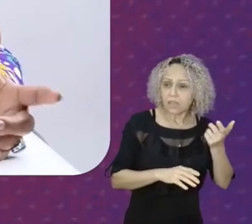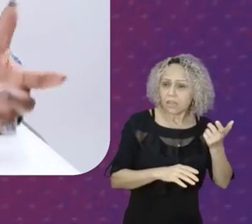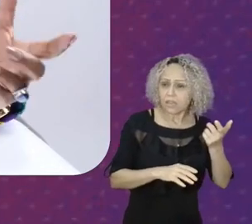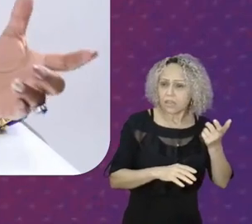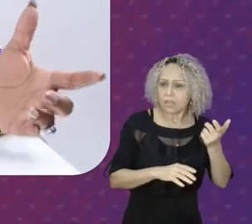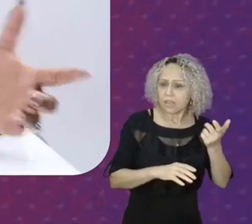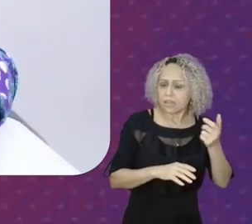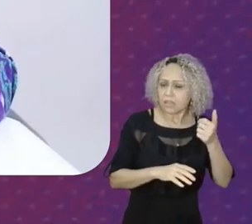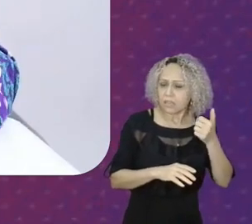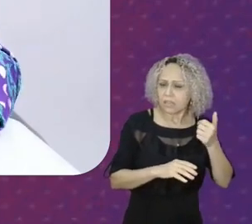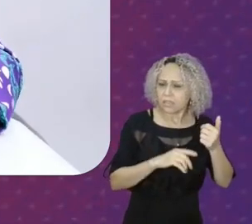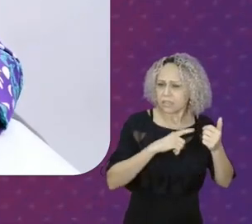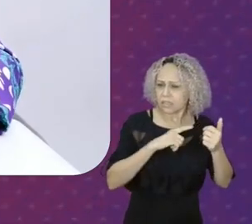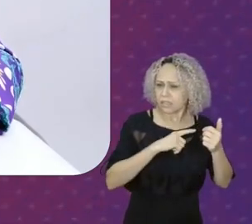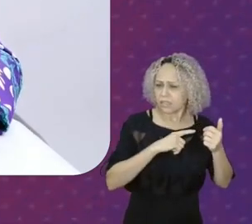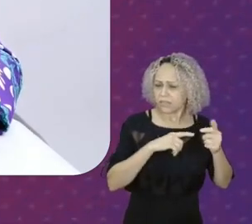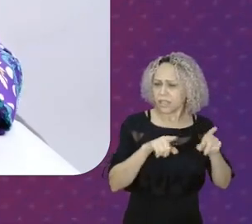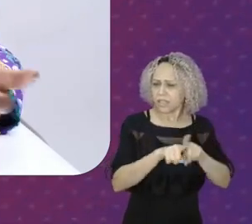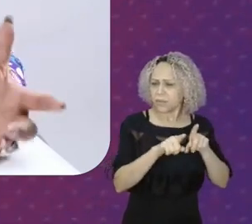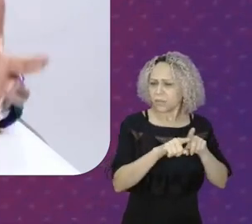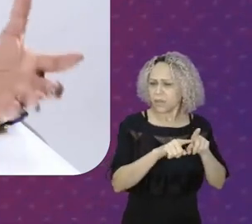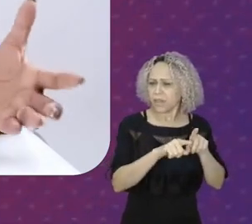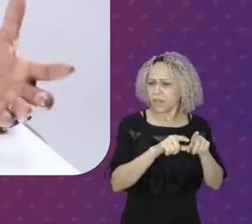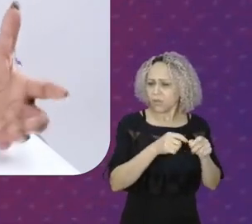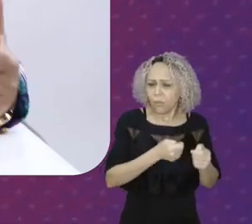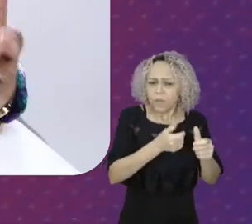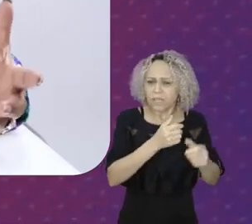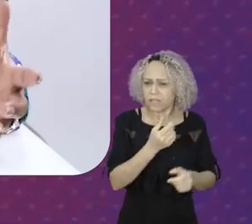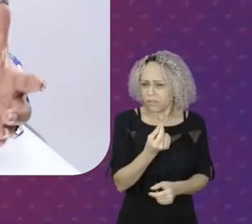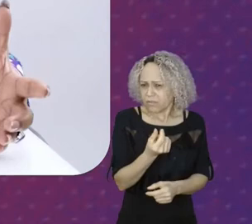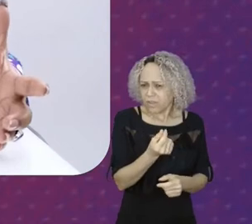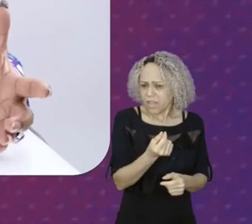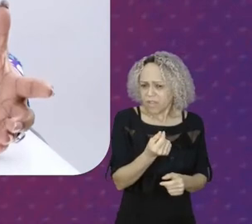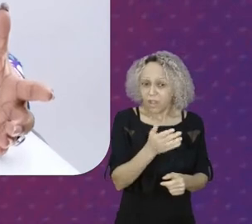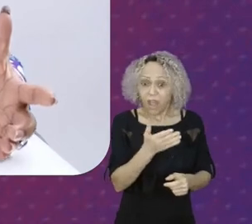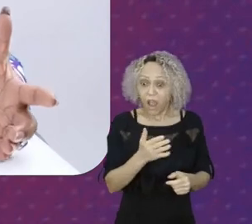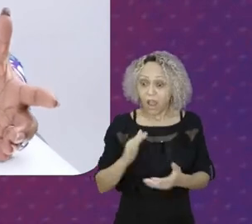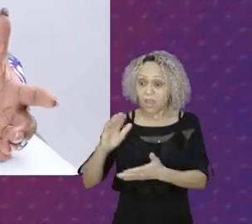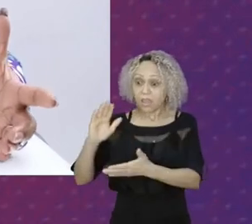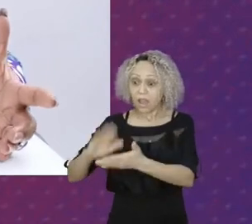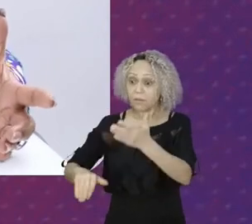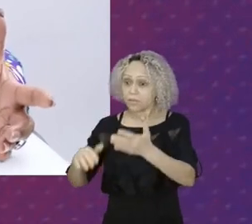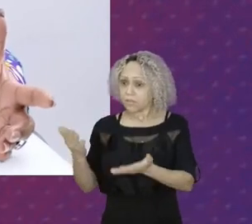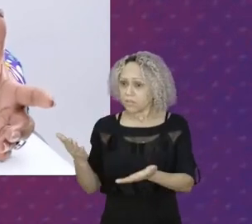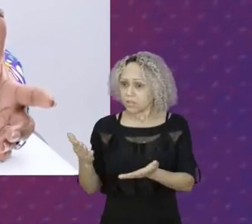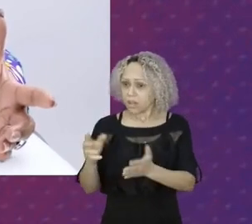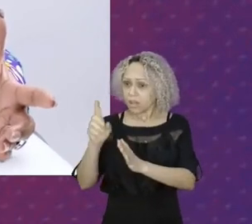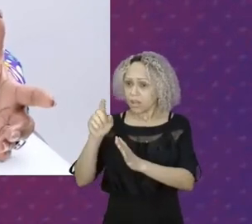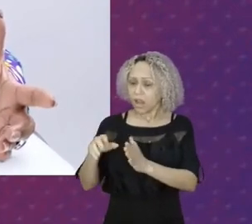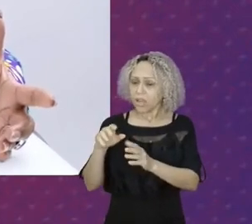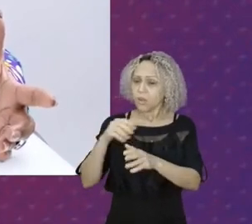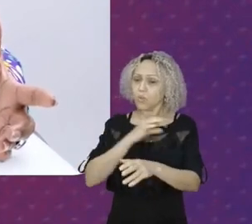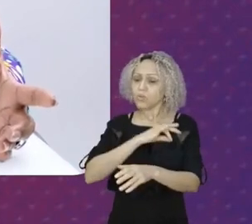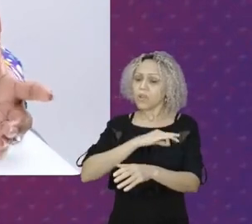terrível de tirar um direito que a pessoa com deficiência tem,